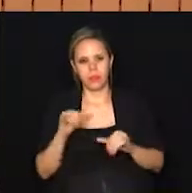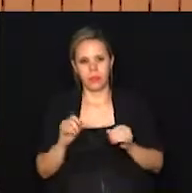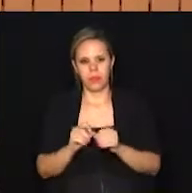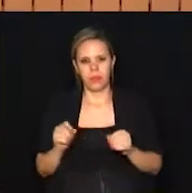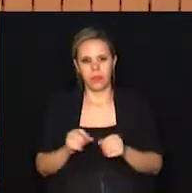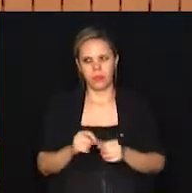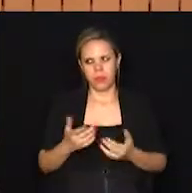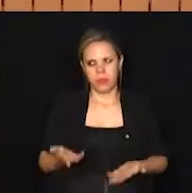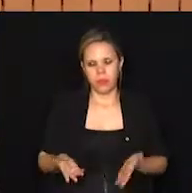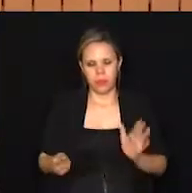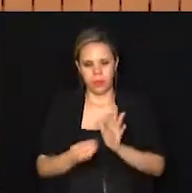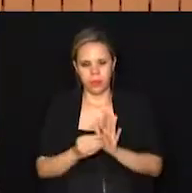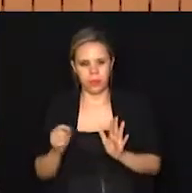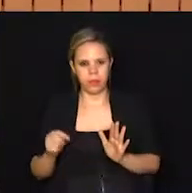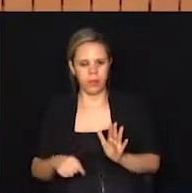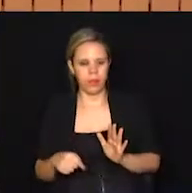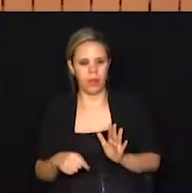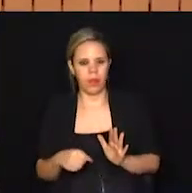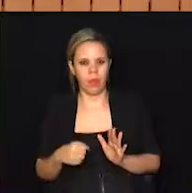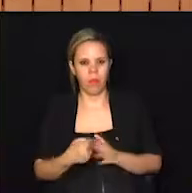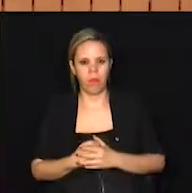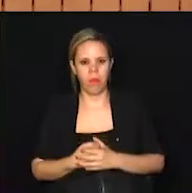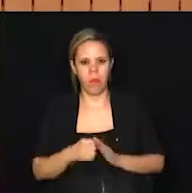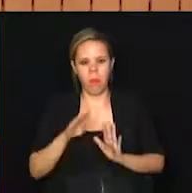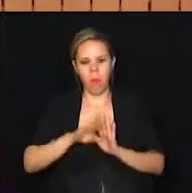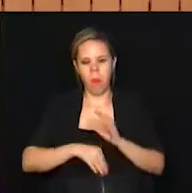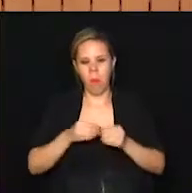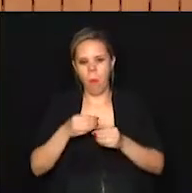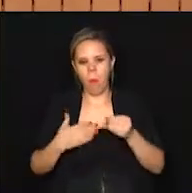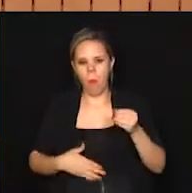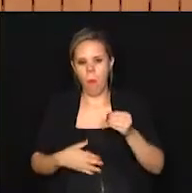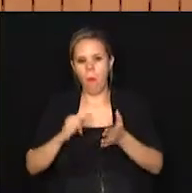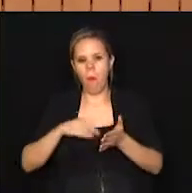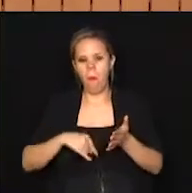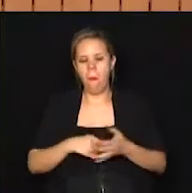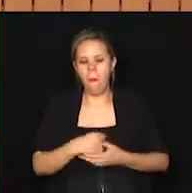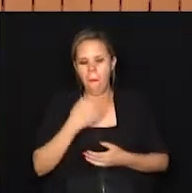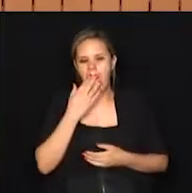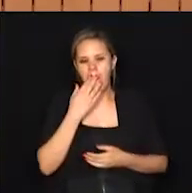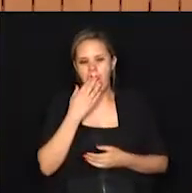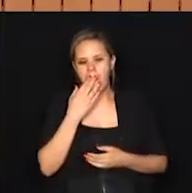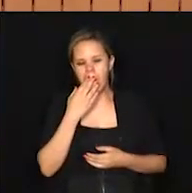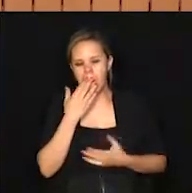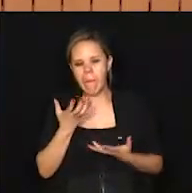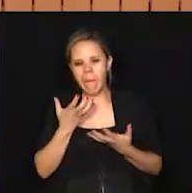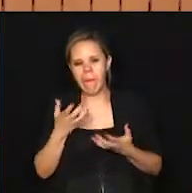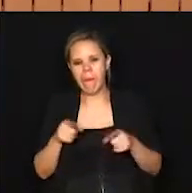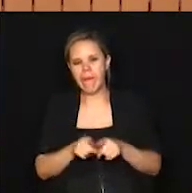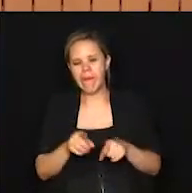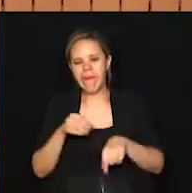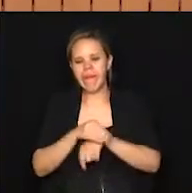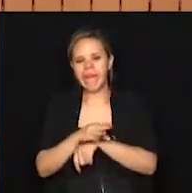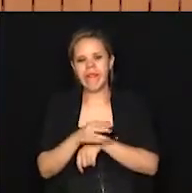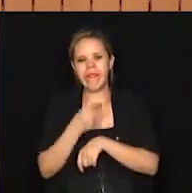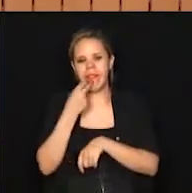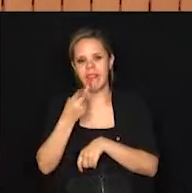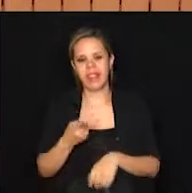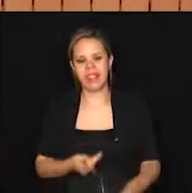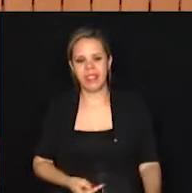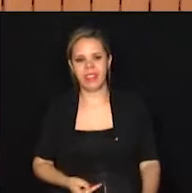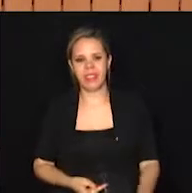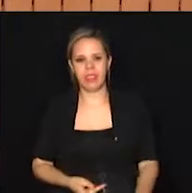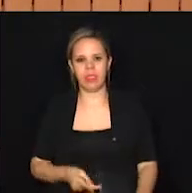né? Então eu vou lendo aqui à medida em que as perguntas chegarem, Lógico, algumas perguntas que são mais direcionadas ao